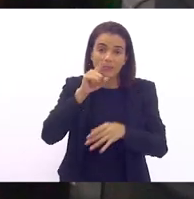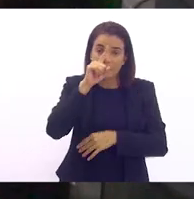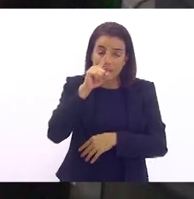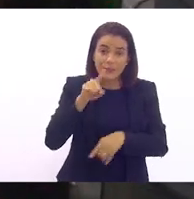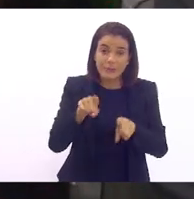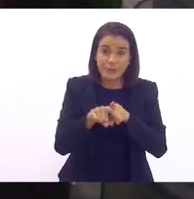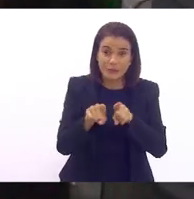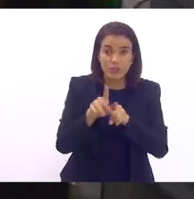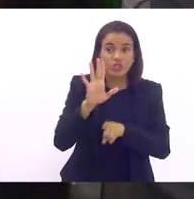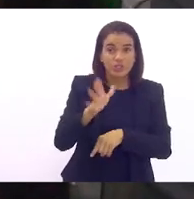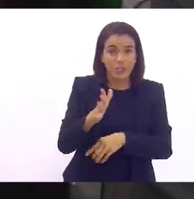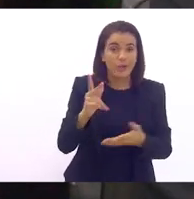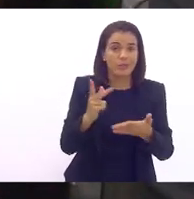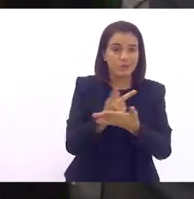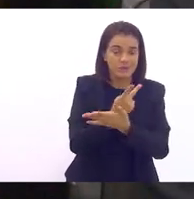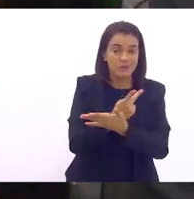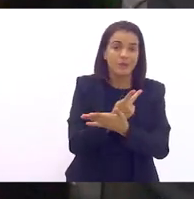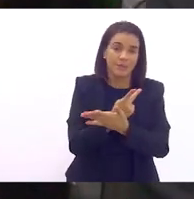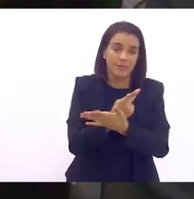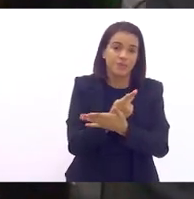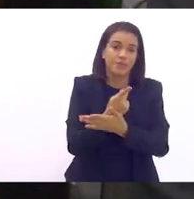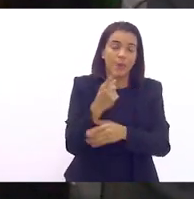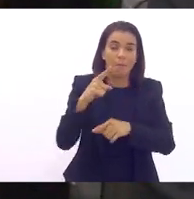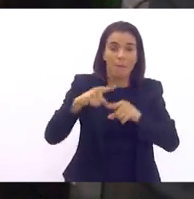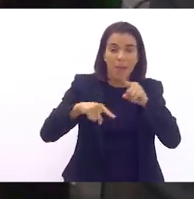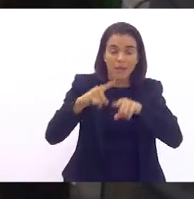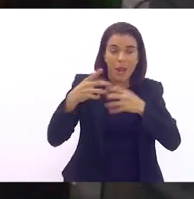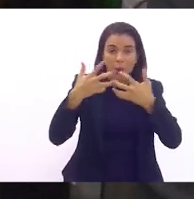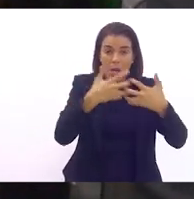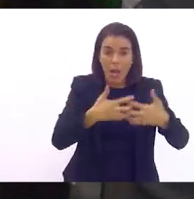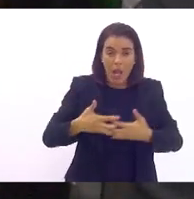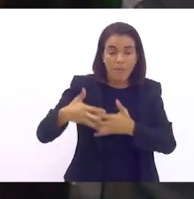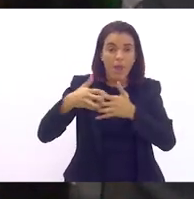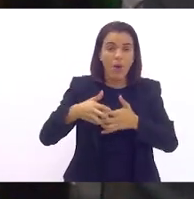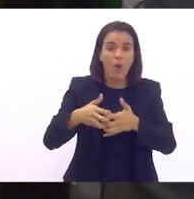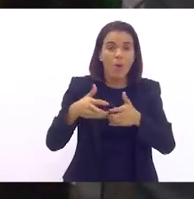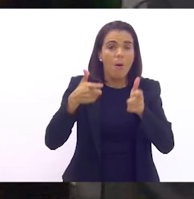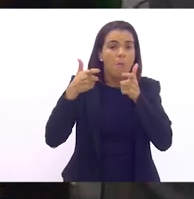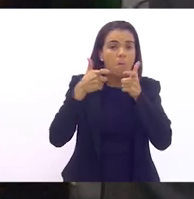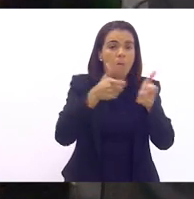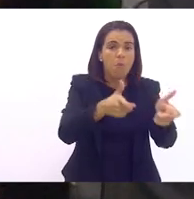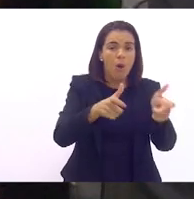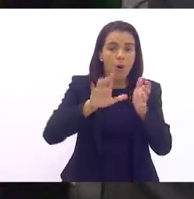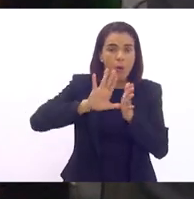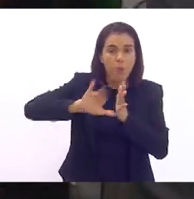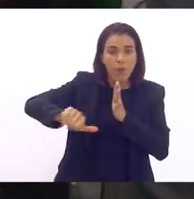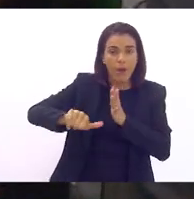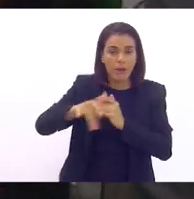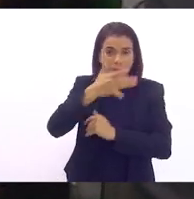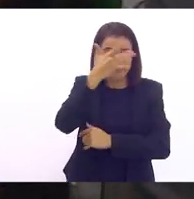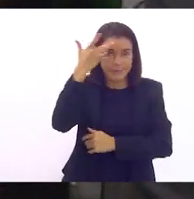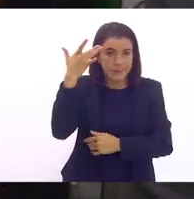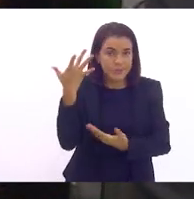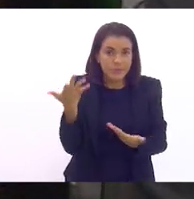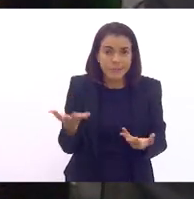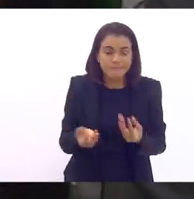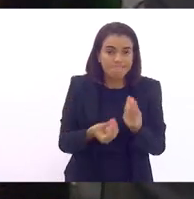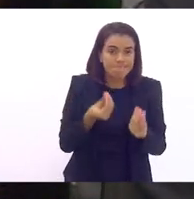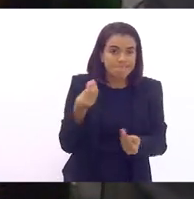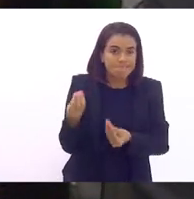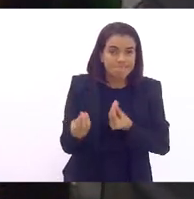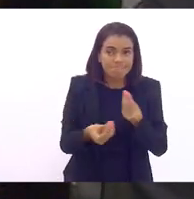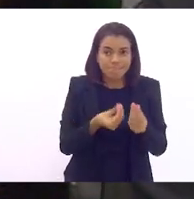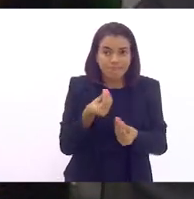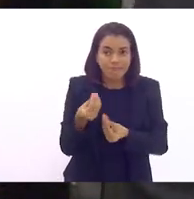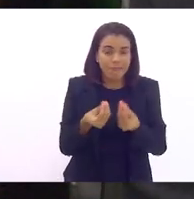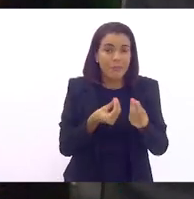nós já tivemos cargas roubadas no caminho ninguém tinha nada o que fazer com o o